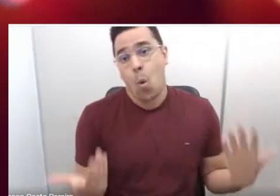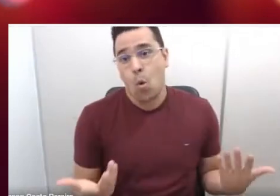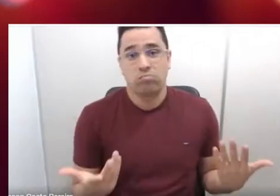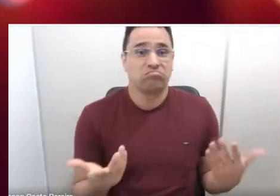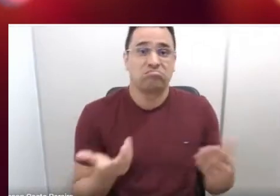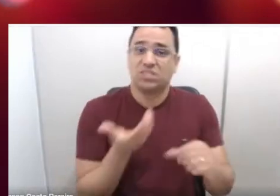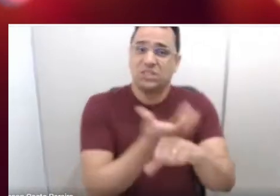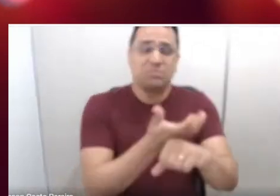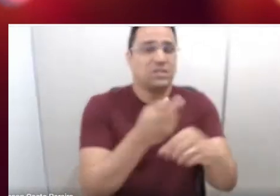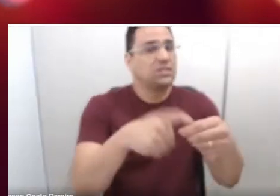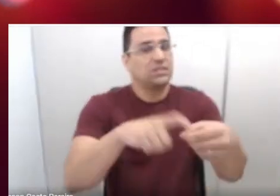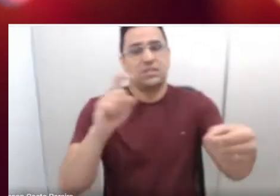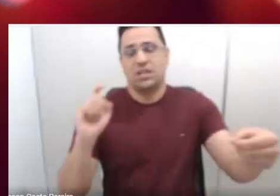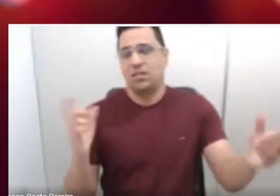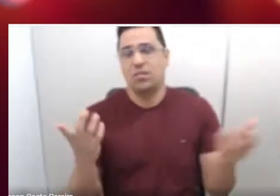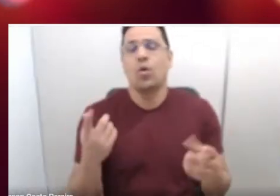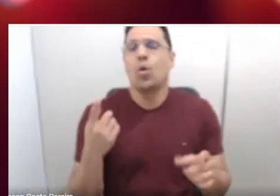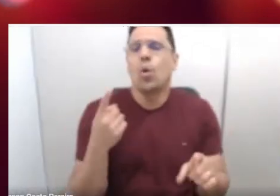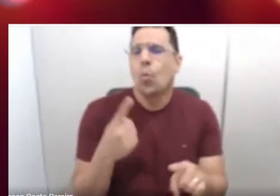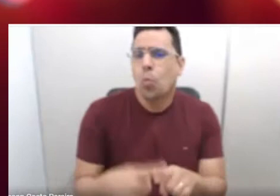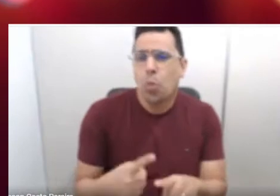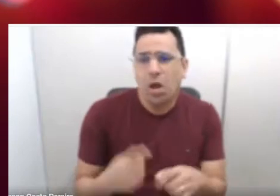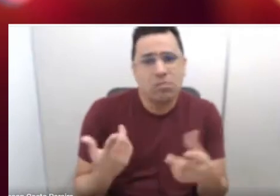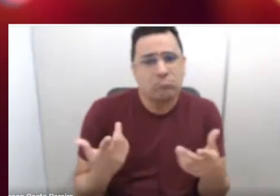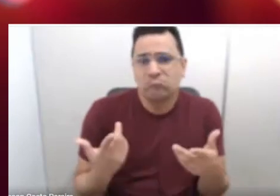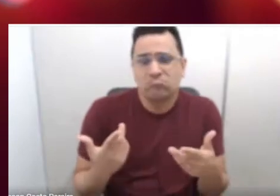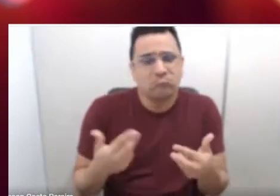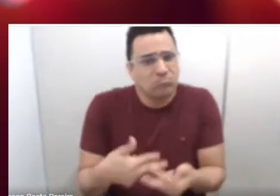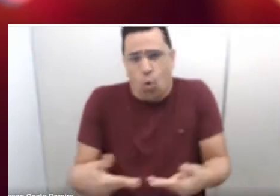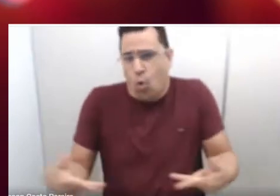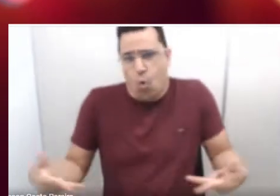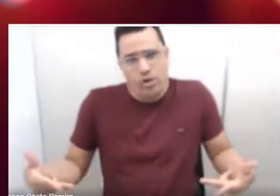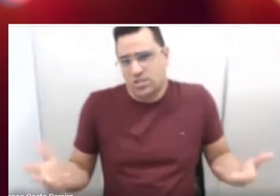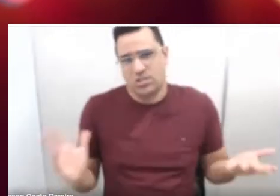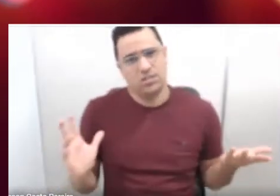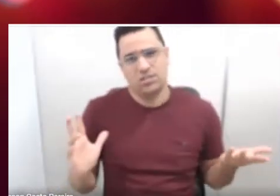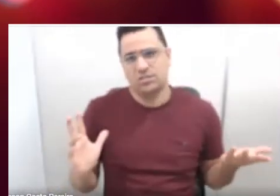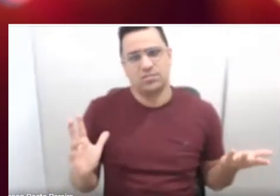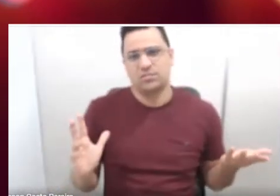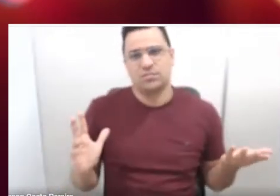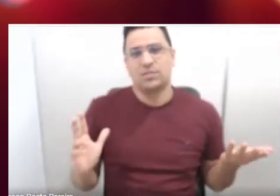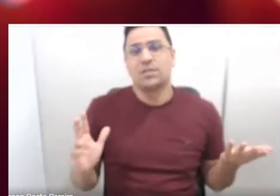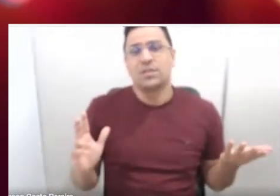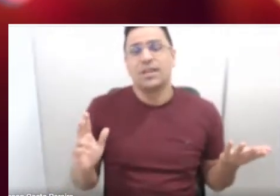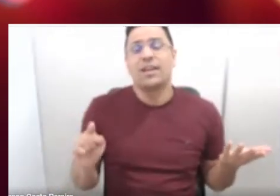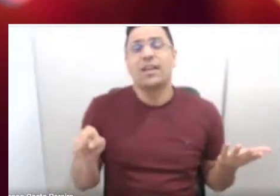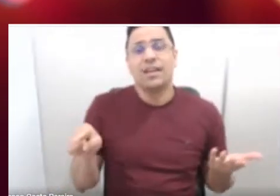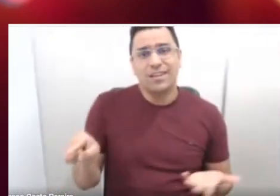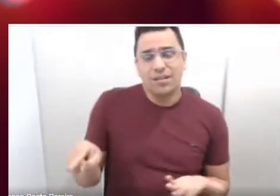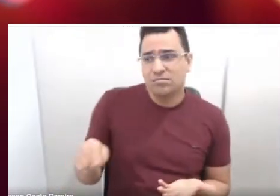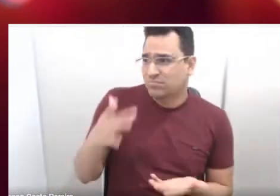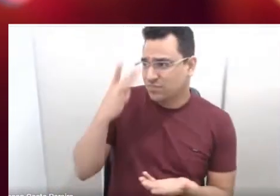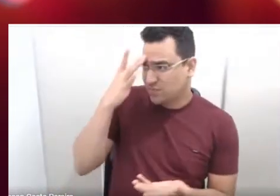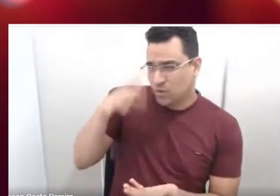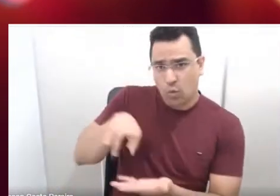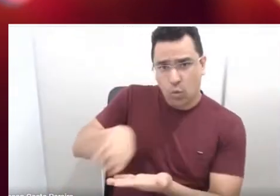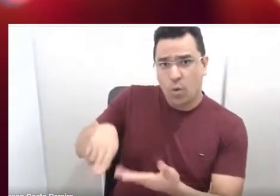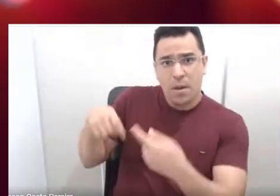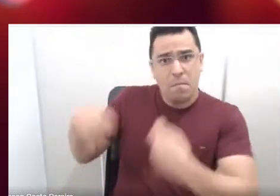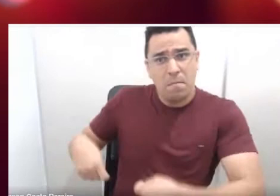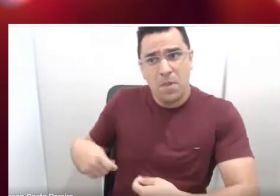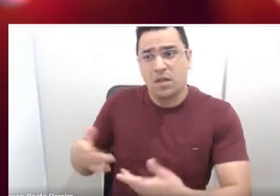da disciplina, por conta, enfim, um conjunto de fatores, de especificidade,